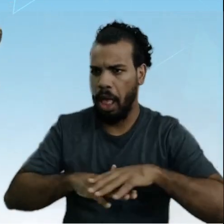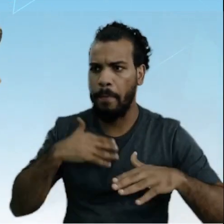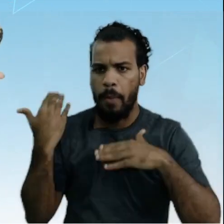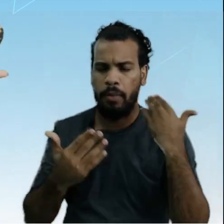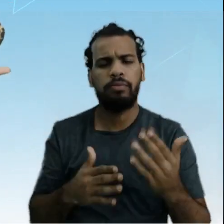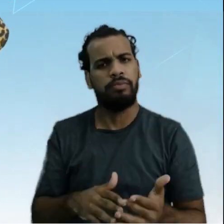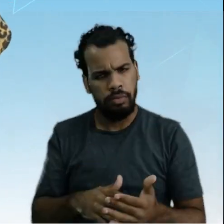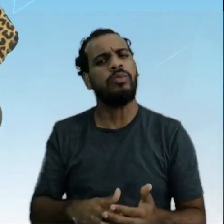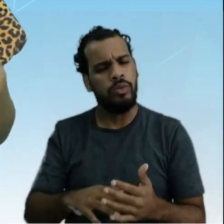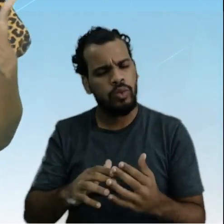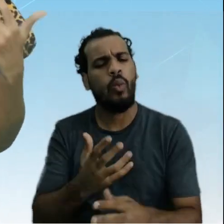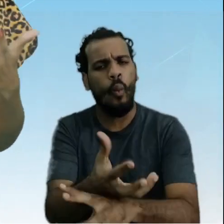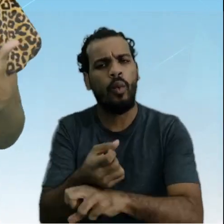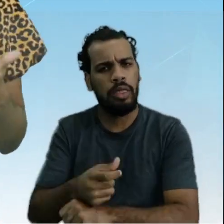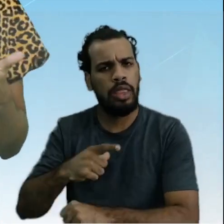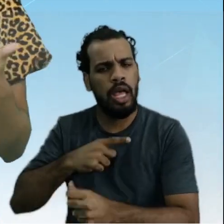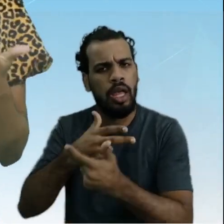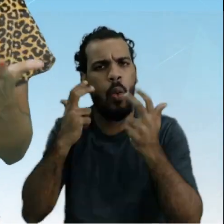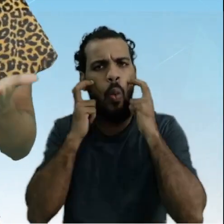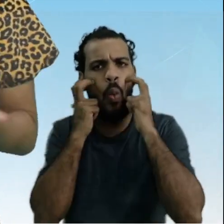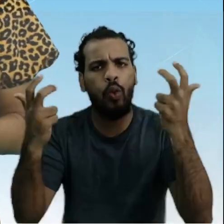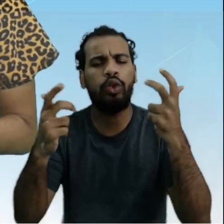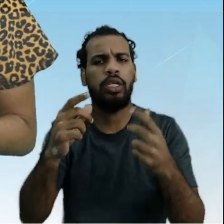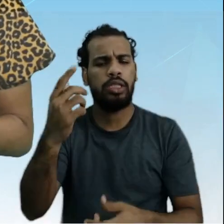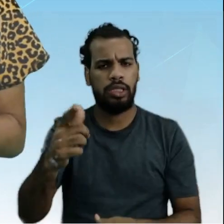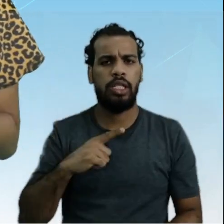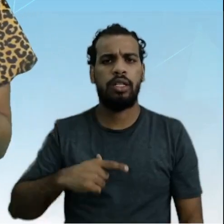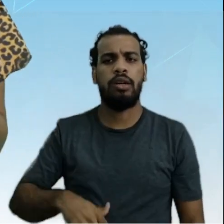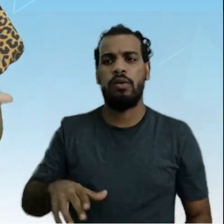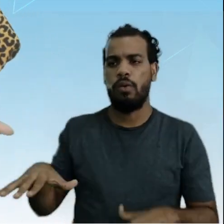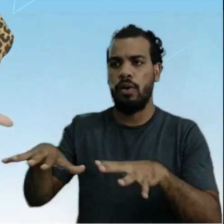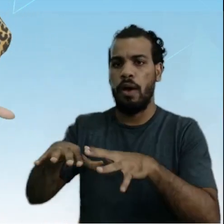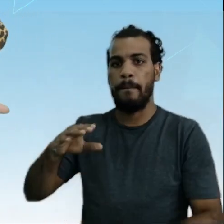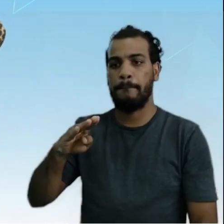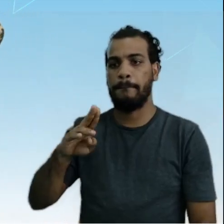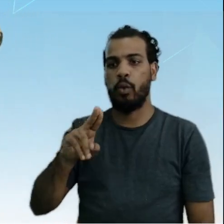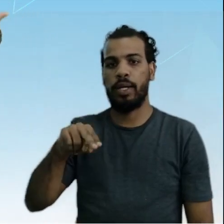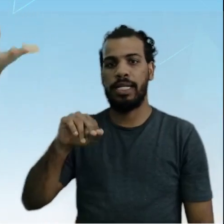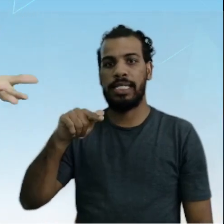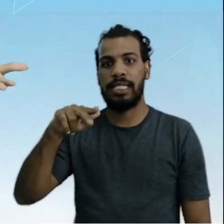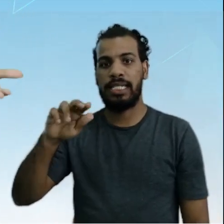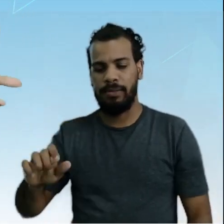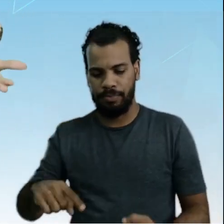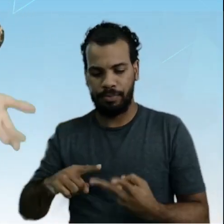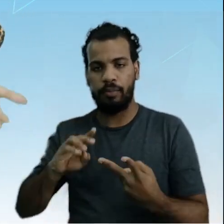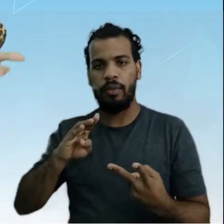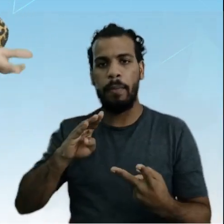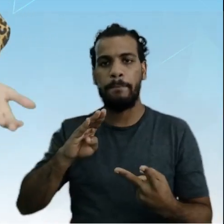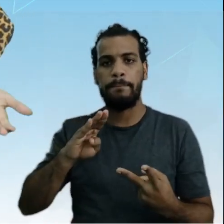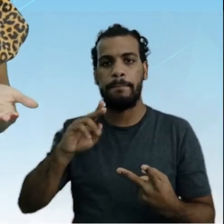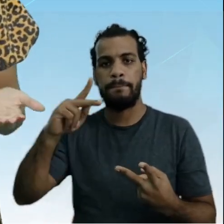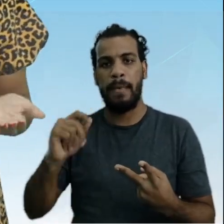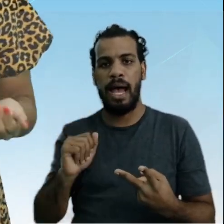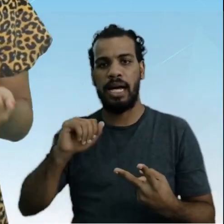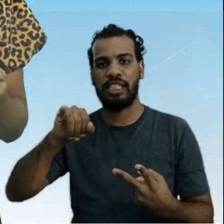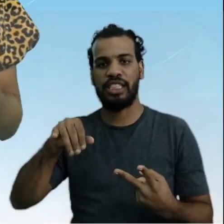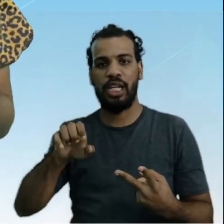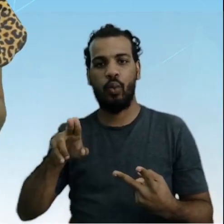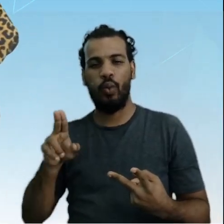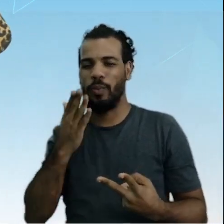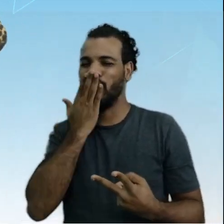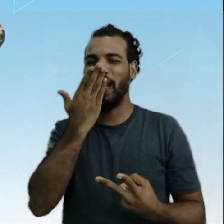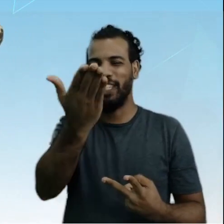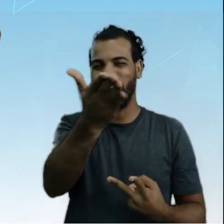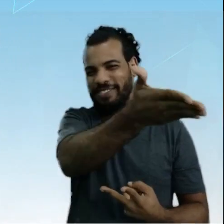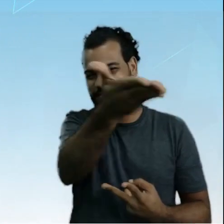sertão do Pernambuco, ali na parte do Pajeú, do Buíque. Um grande beijo, aliás, para as pessoas do Buíque. E